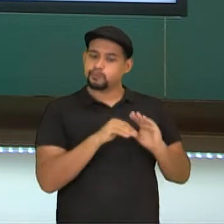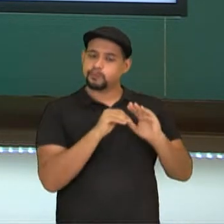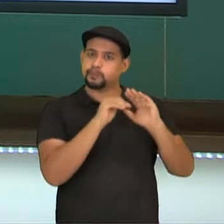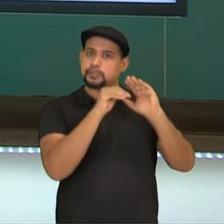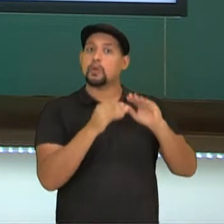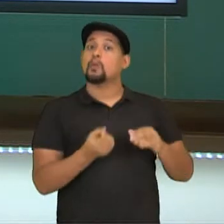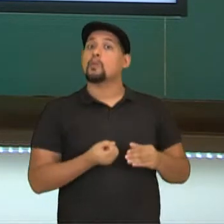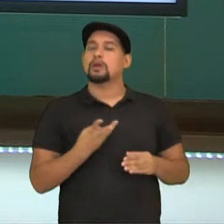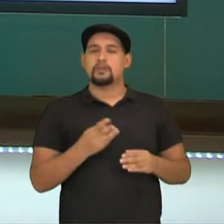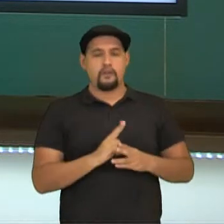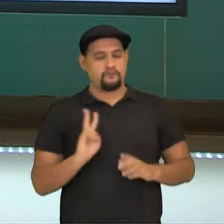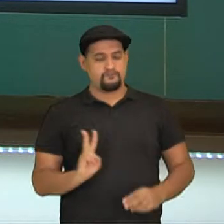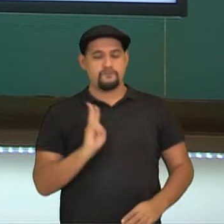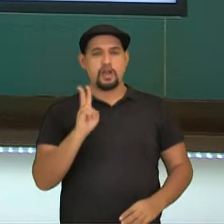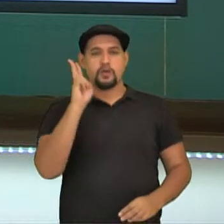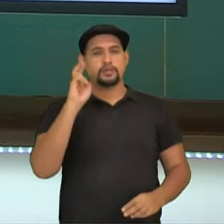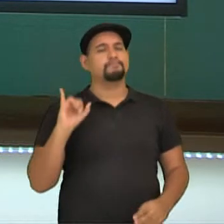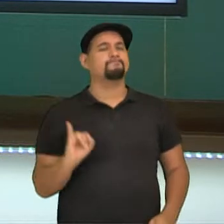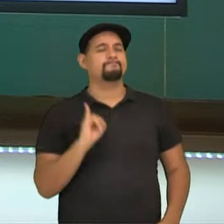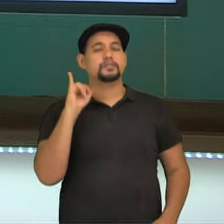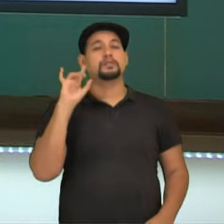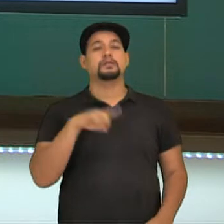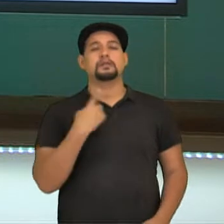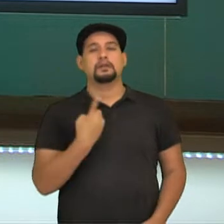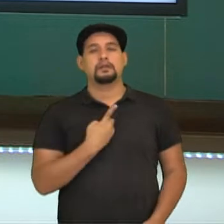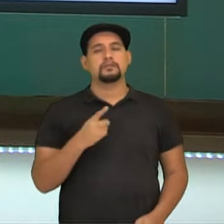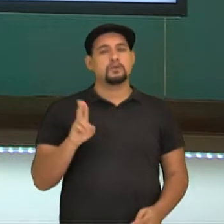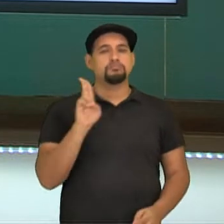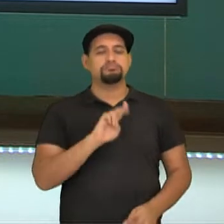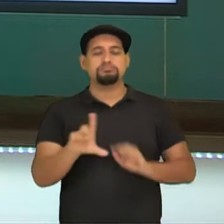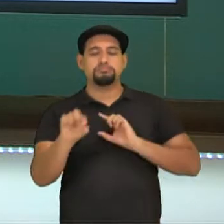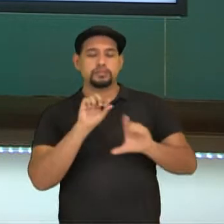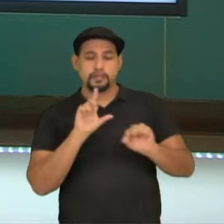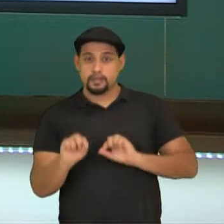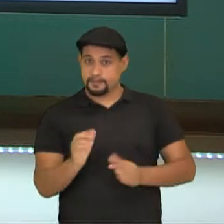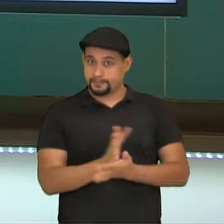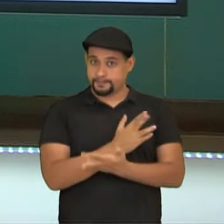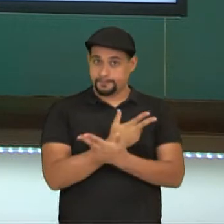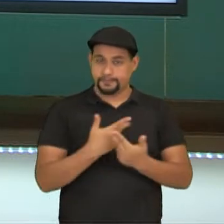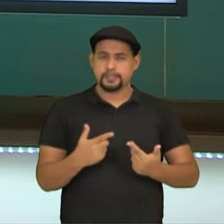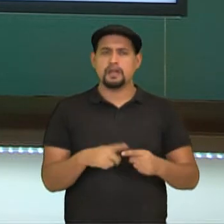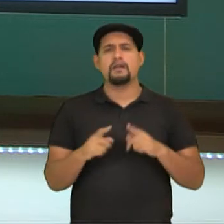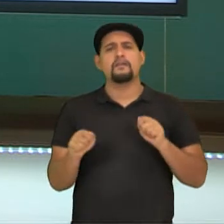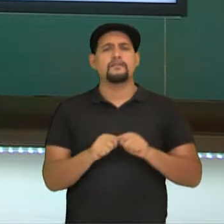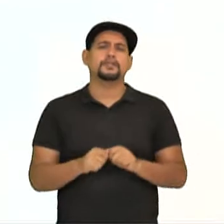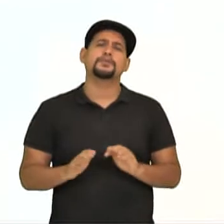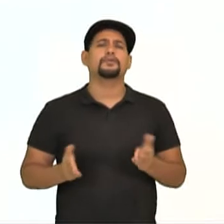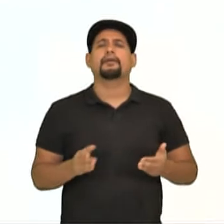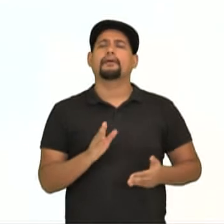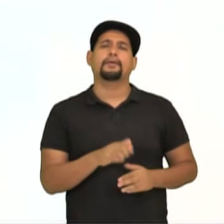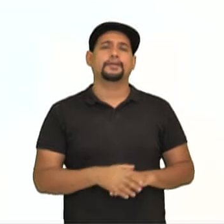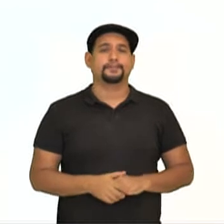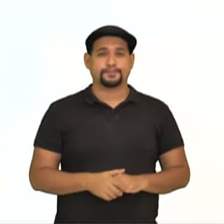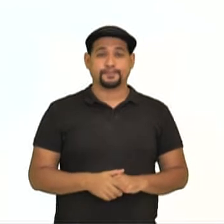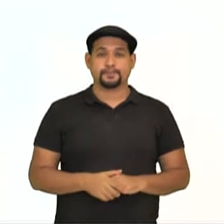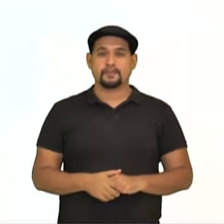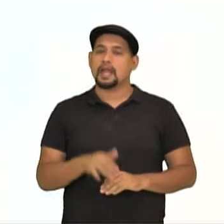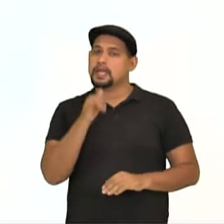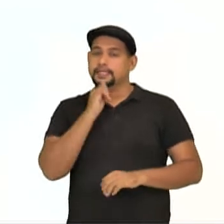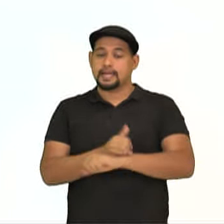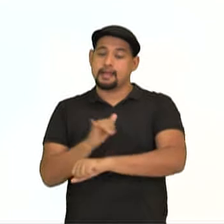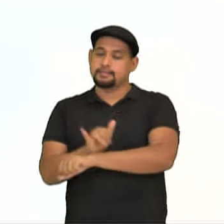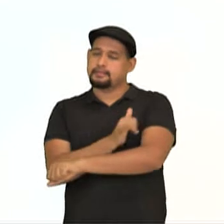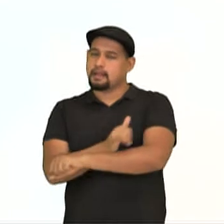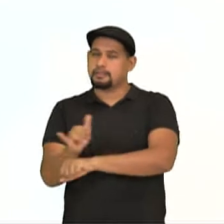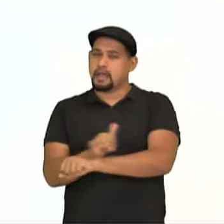positivo. Esses valores são muito importantes para a gente tomar algumas decisões. Então, o que a gente vai fazer aqui? Vamos pegar uma estratégia,